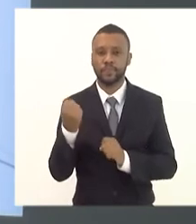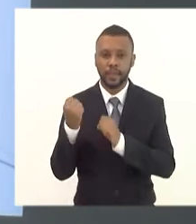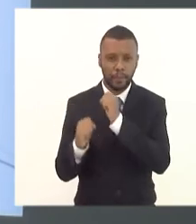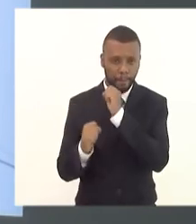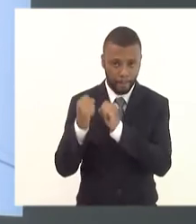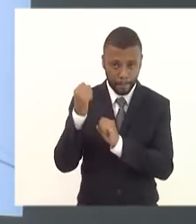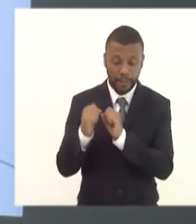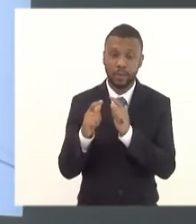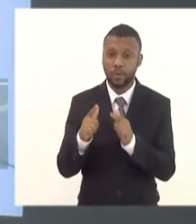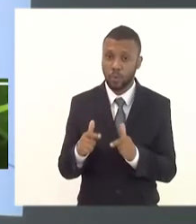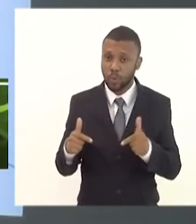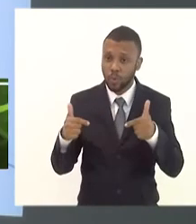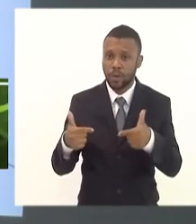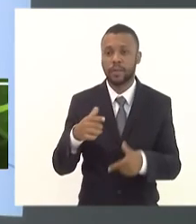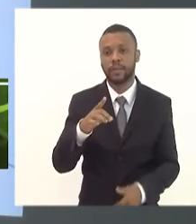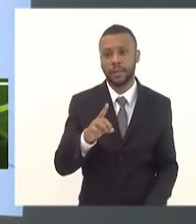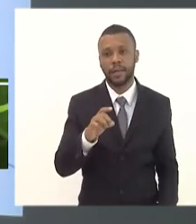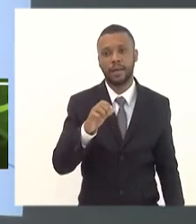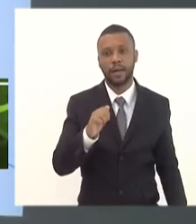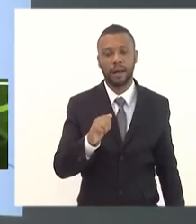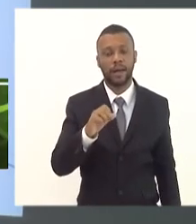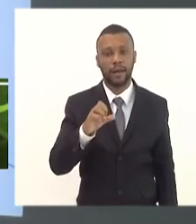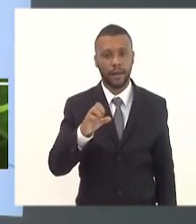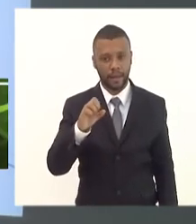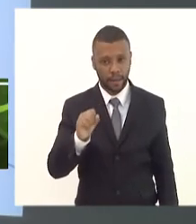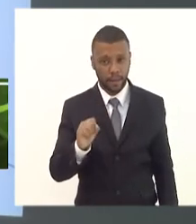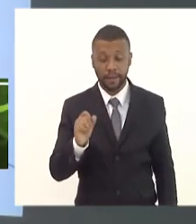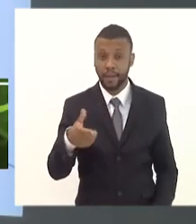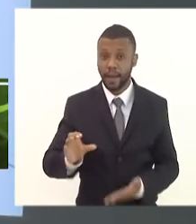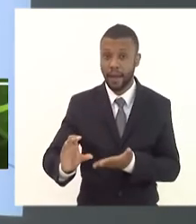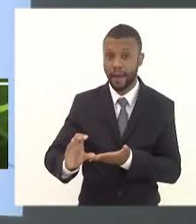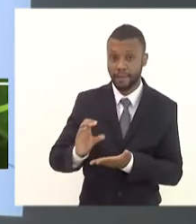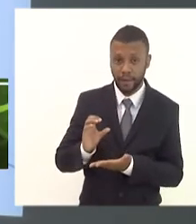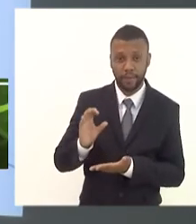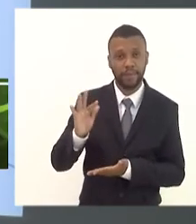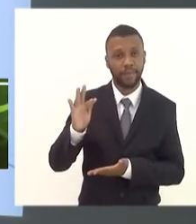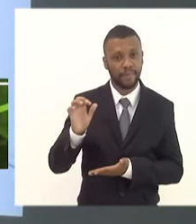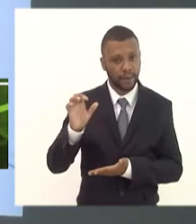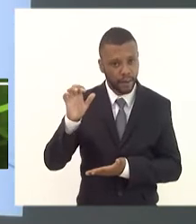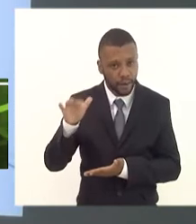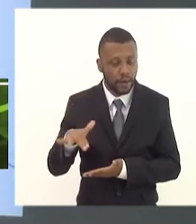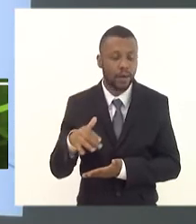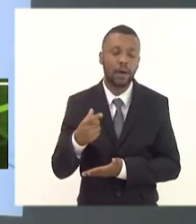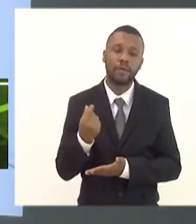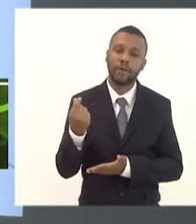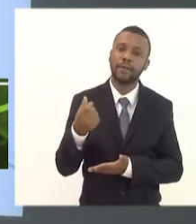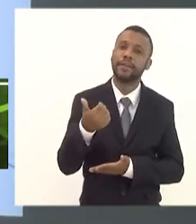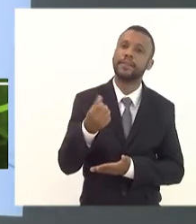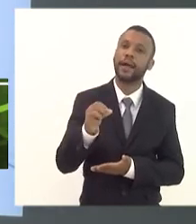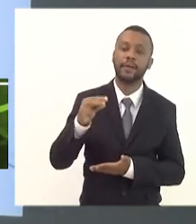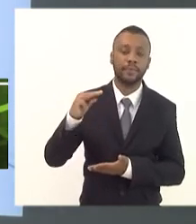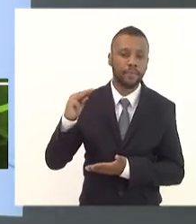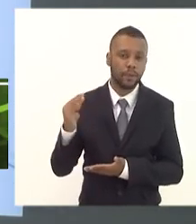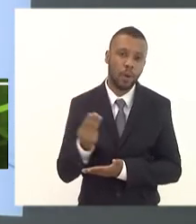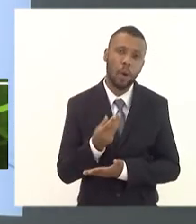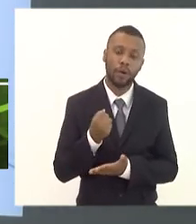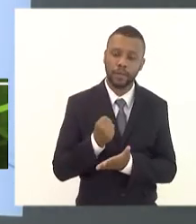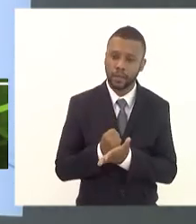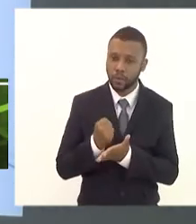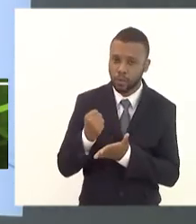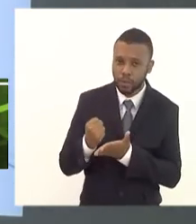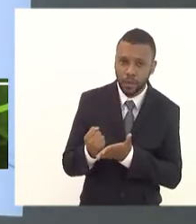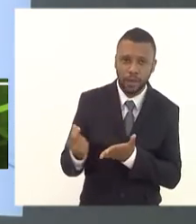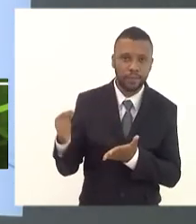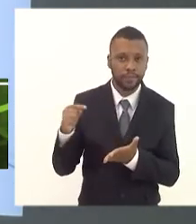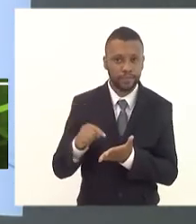a empresa que executa a DAS, a verba também é do FECAM, o valor do contrato de 10 milhões. É, esse contrato, eu acho que